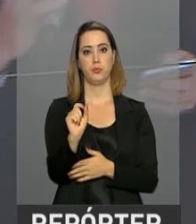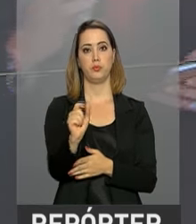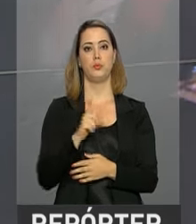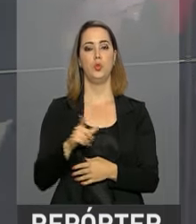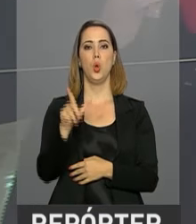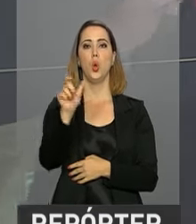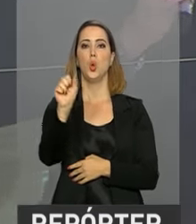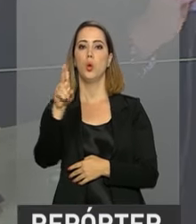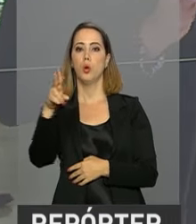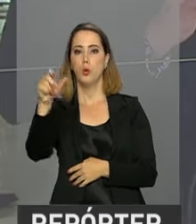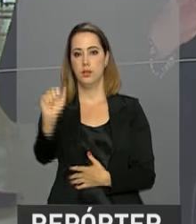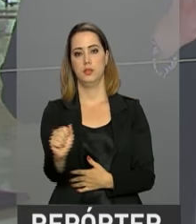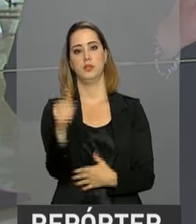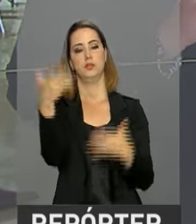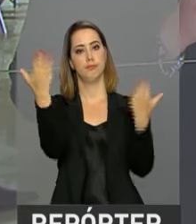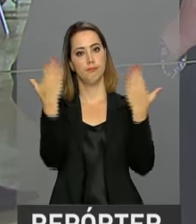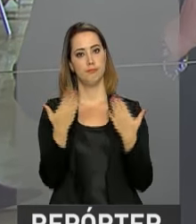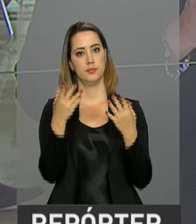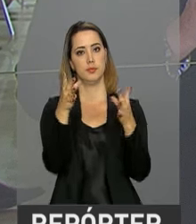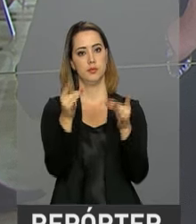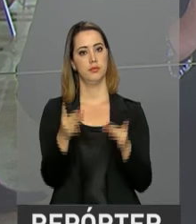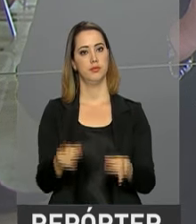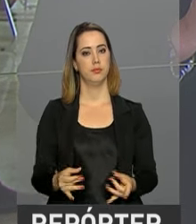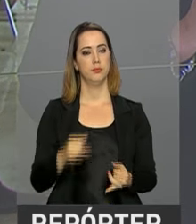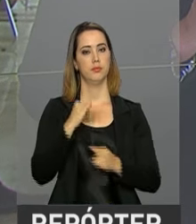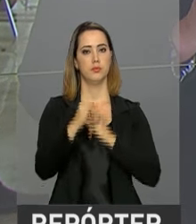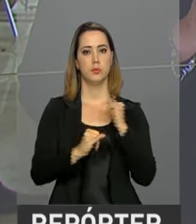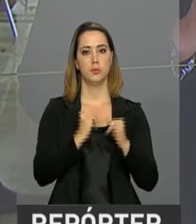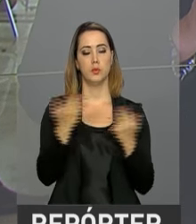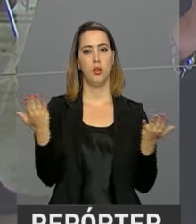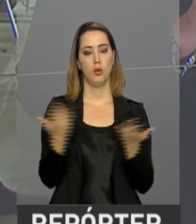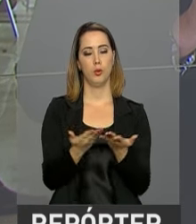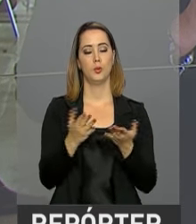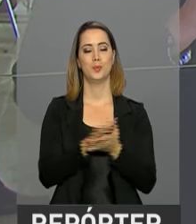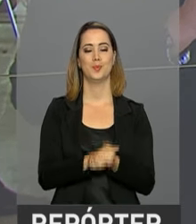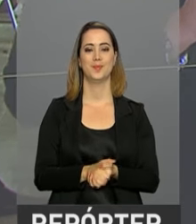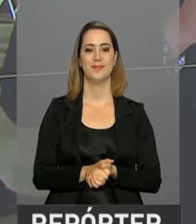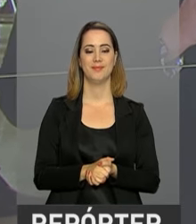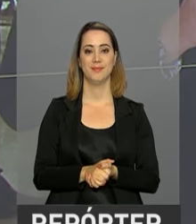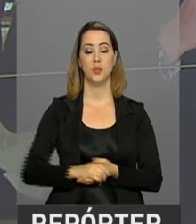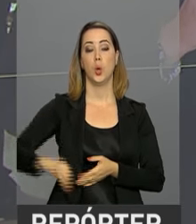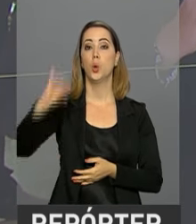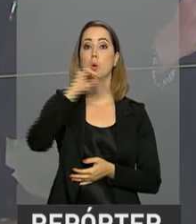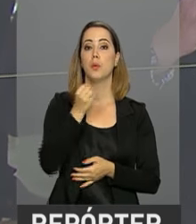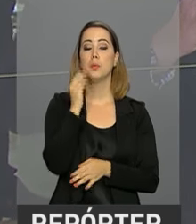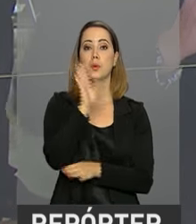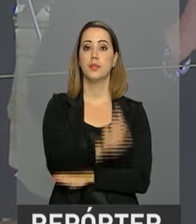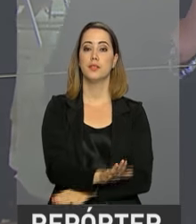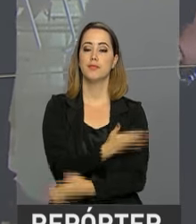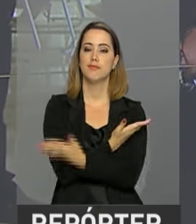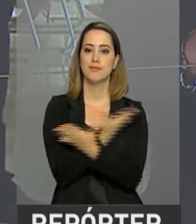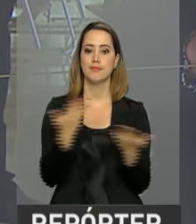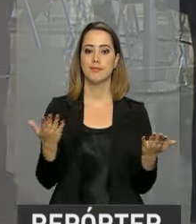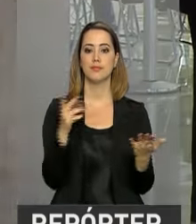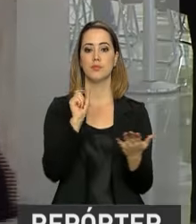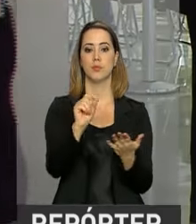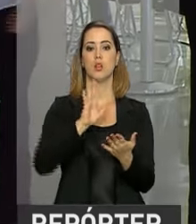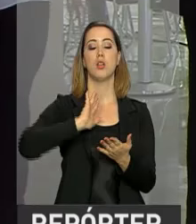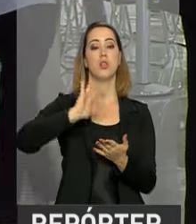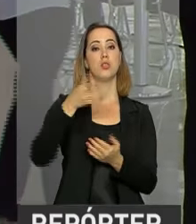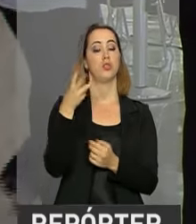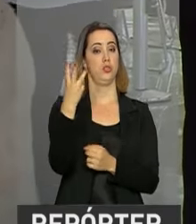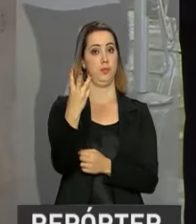ao vivo do pal do Planalto traz as informações pra gente boa tarde Luana Olá José luí Boa tarde Boa tarde a todos já são